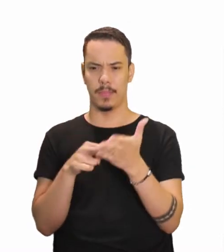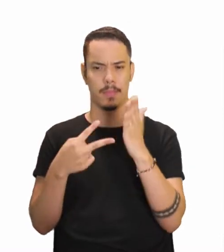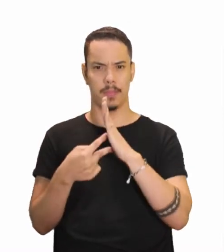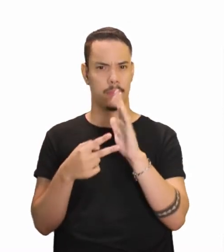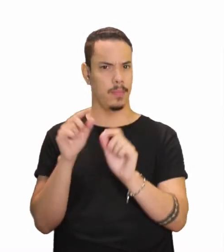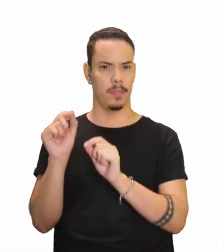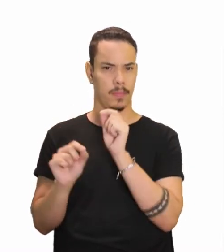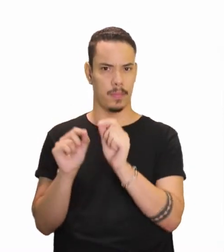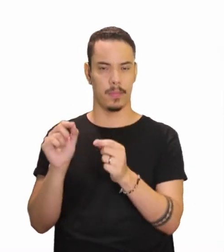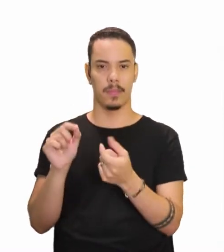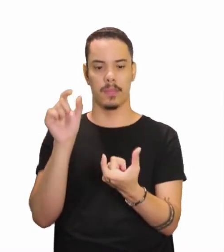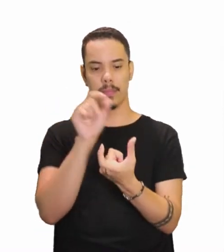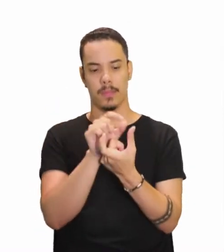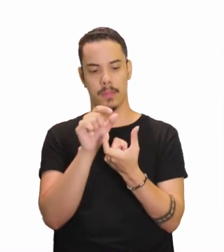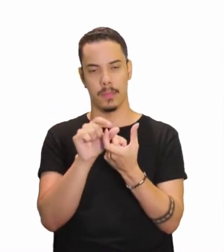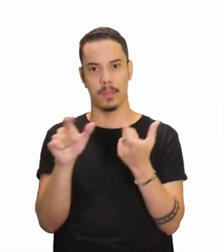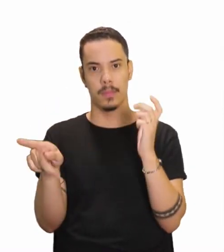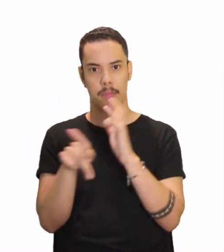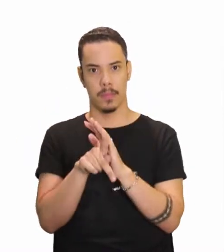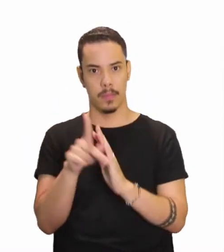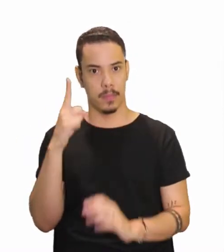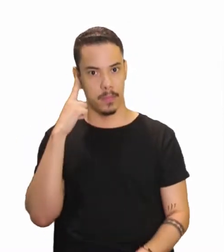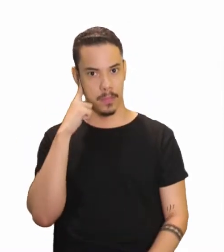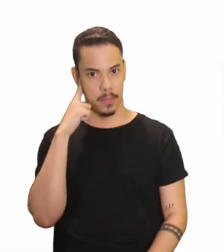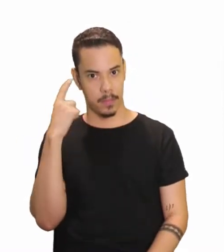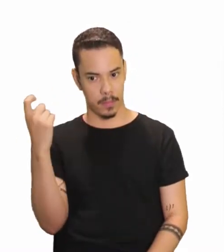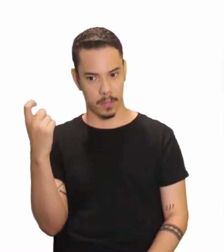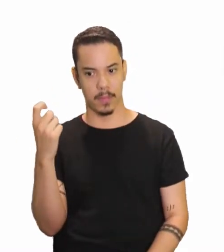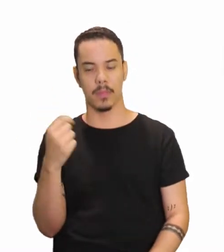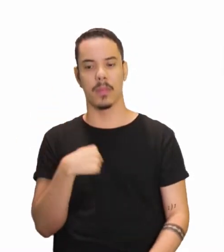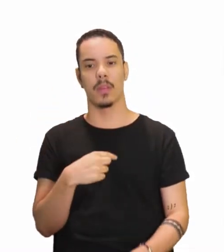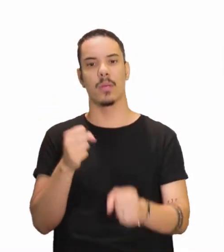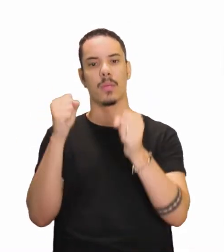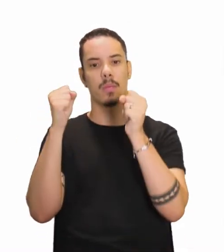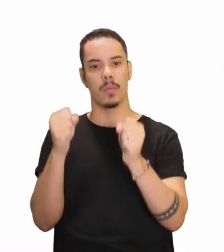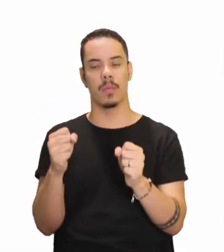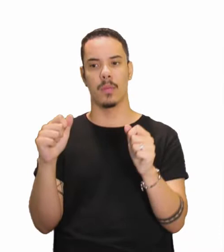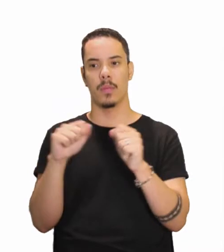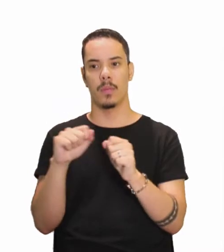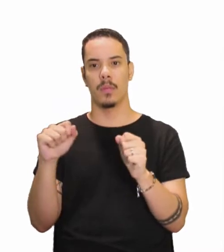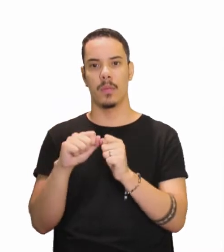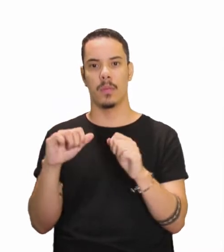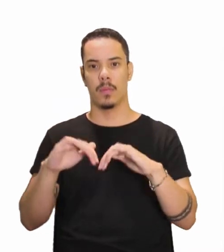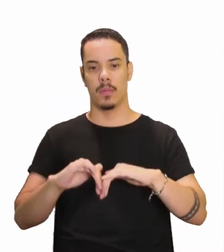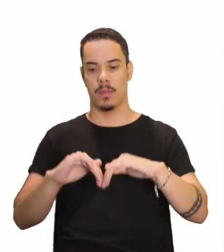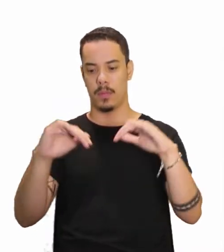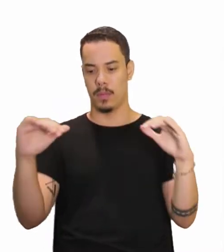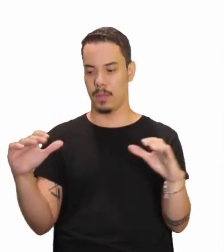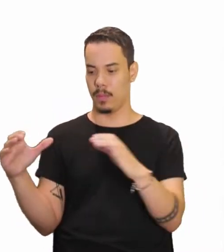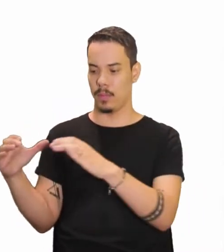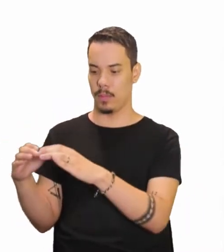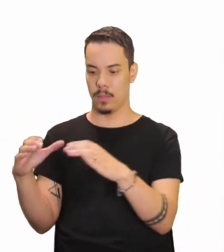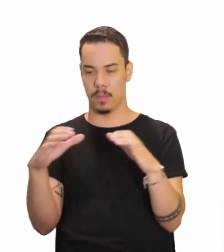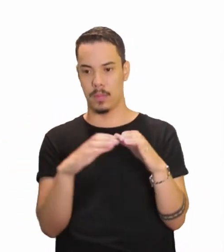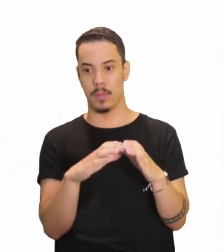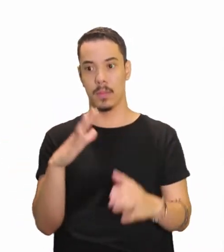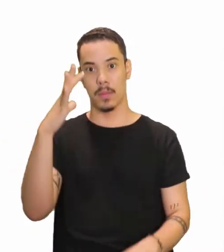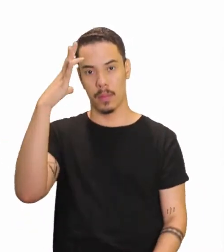que fonemas são sons e eu posso fazer a distinção, eu posso ver